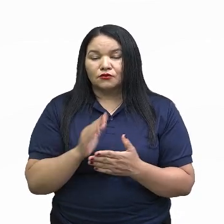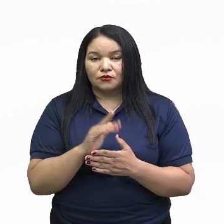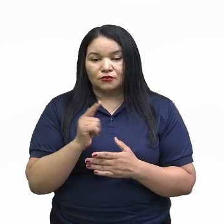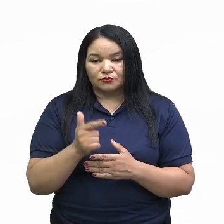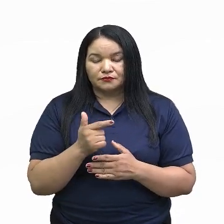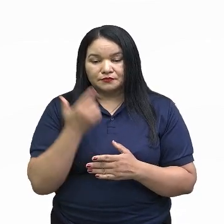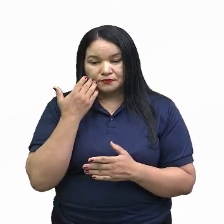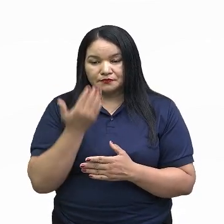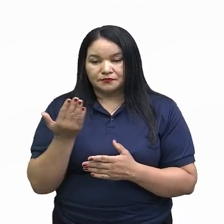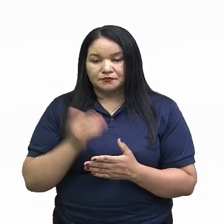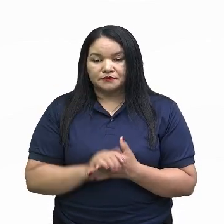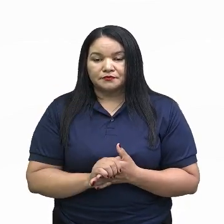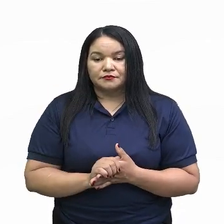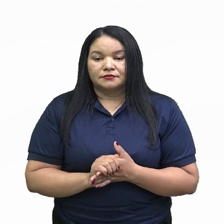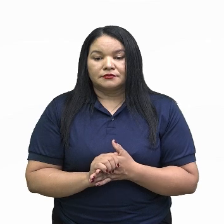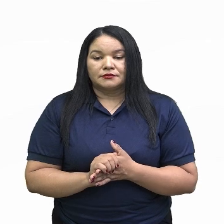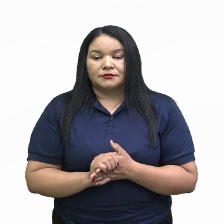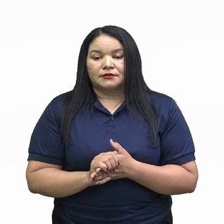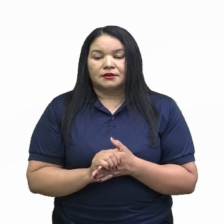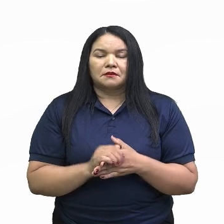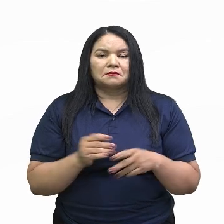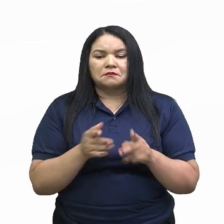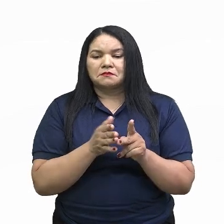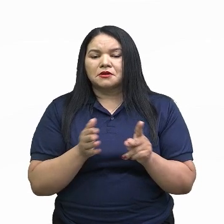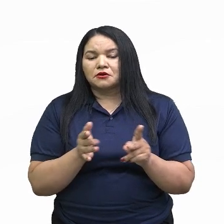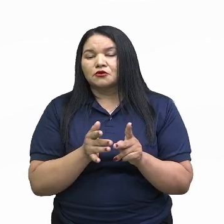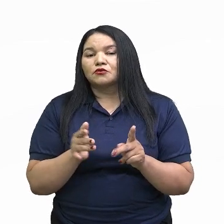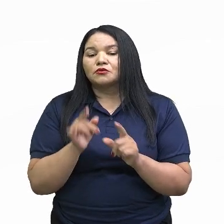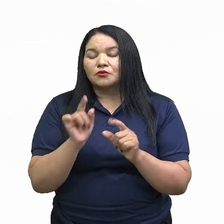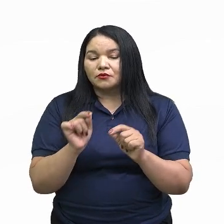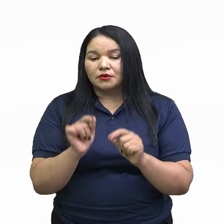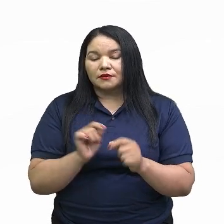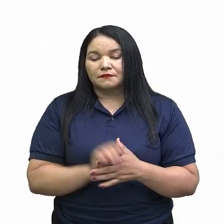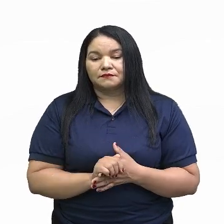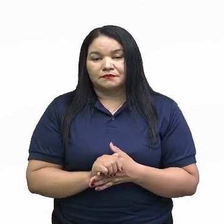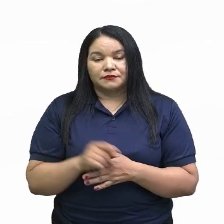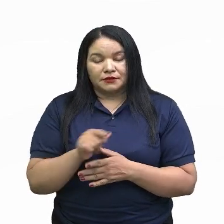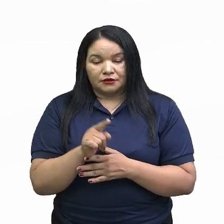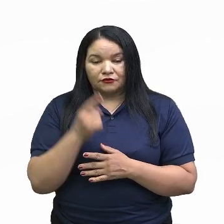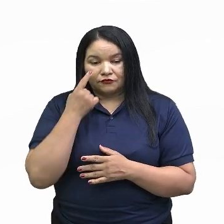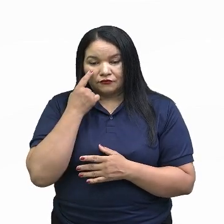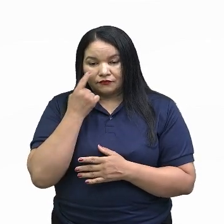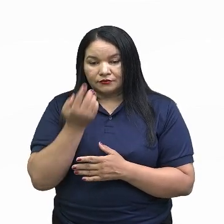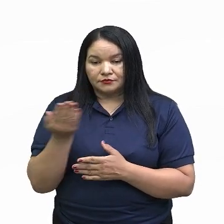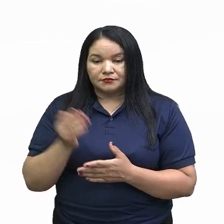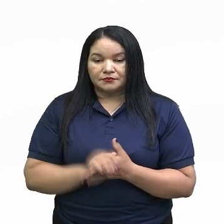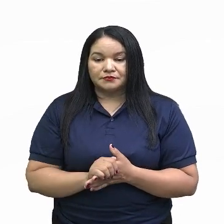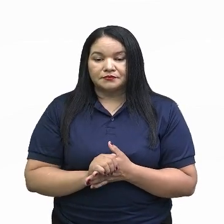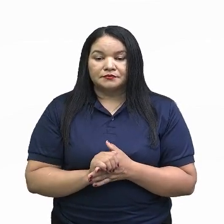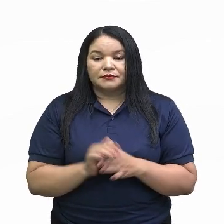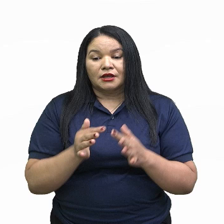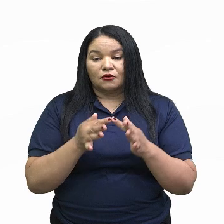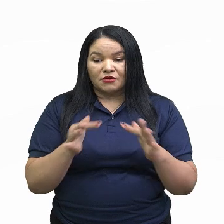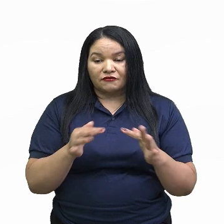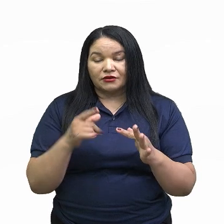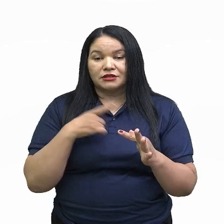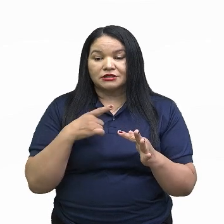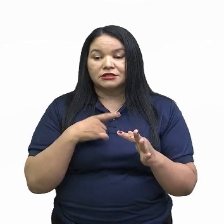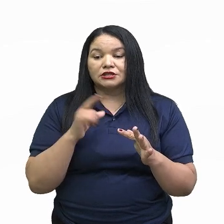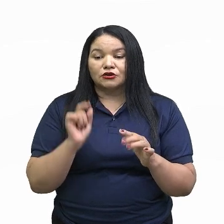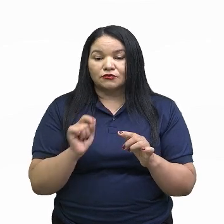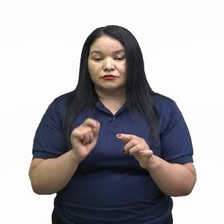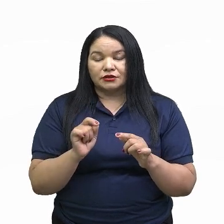aí, ó. O que é período? O que significa período? Eu quero que vocês acompanhem aí. É uma frase que